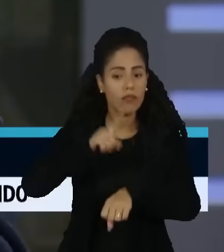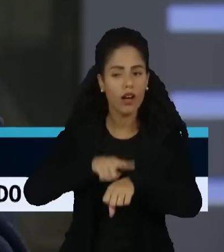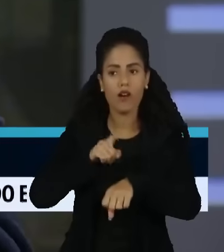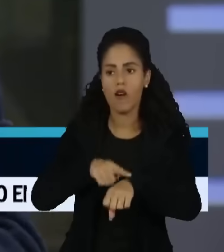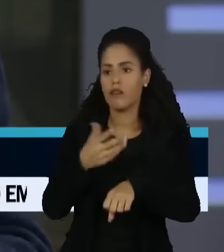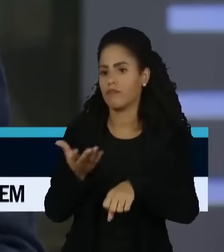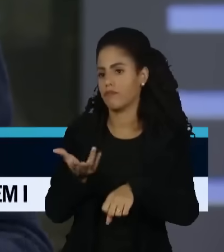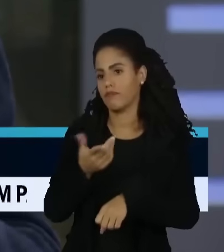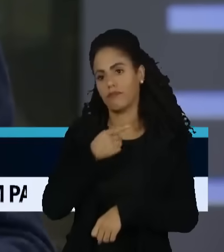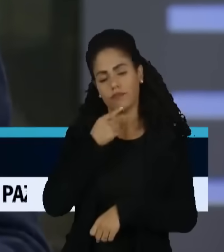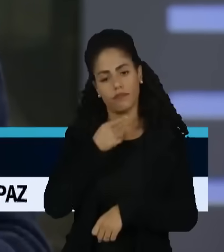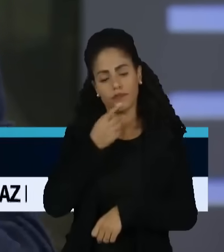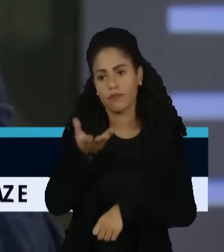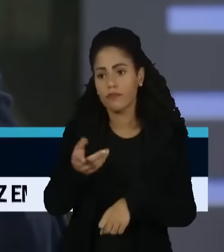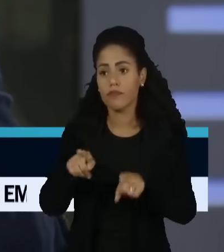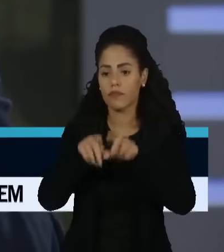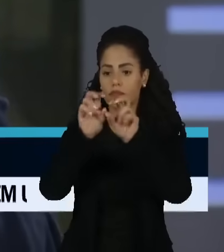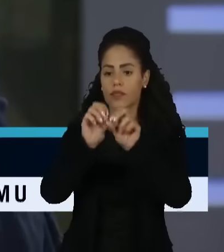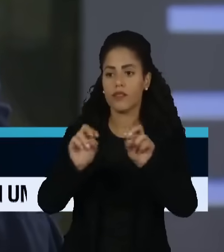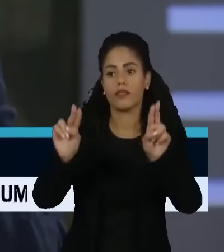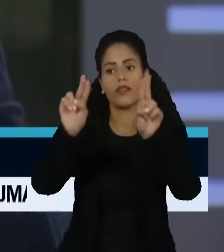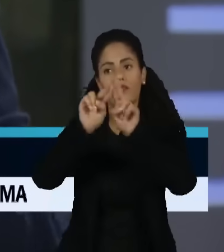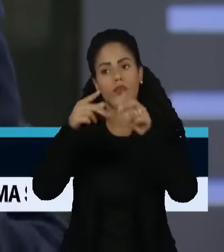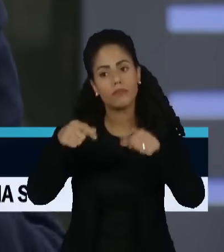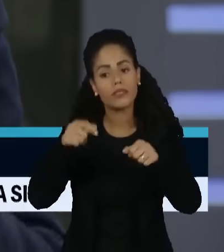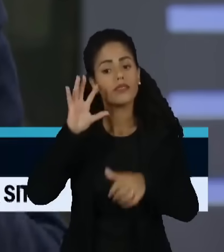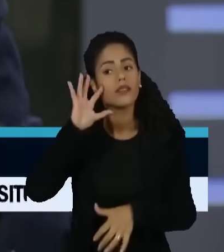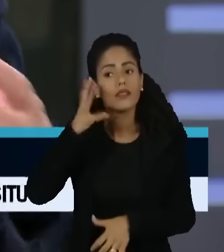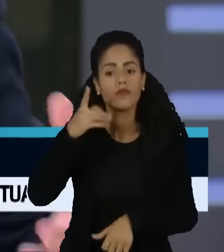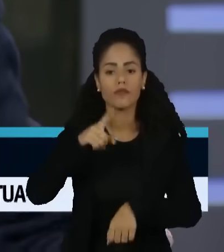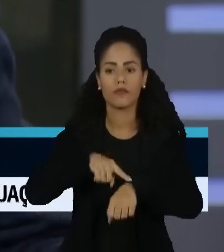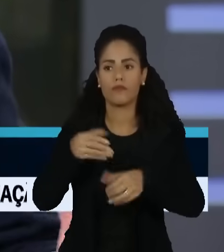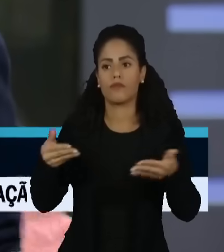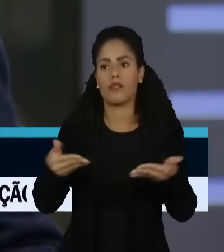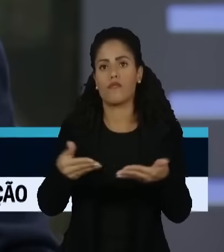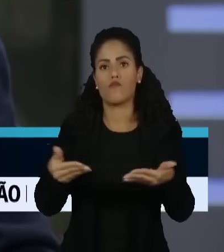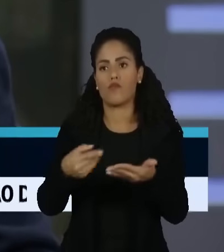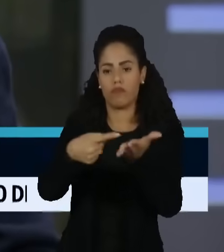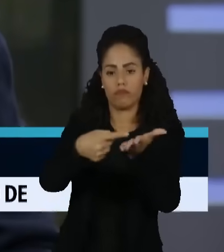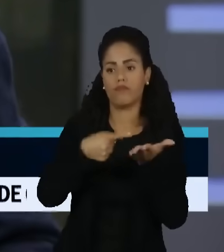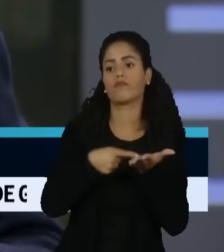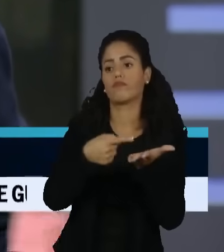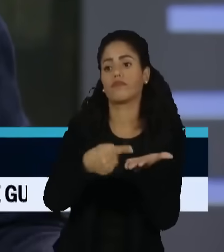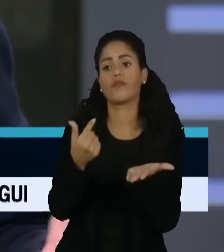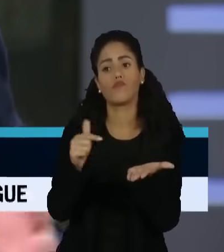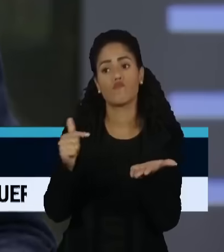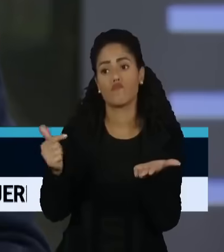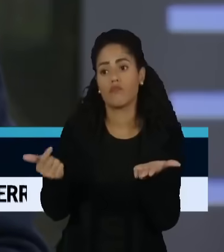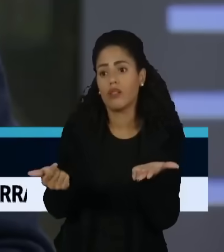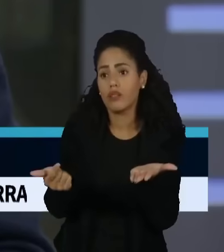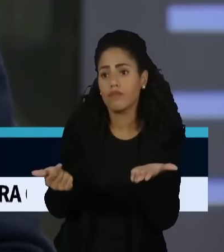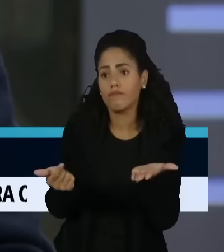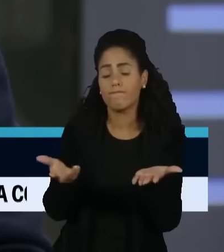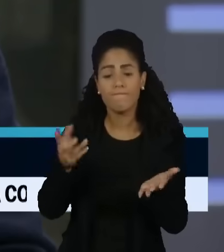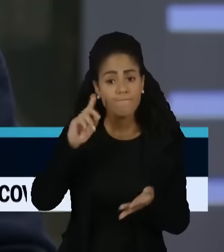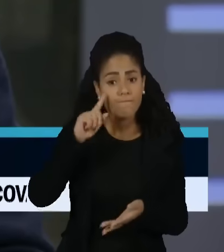ideal. O problema é que a ONU, para resolver o impasse, ela hoje tem pouca autoridade e